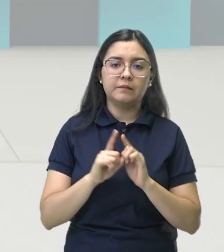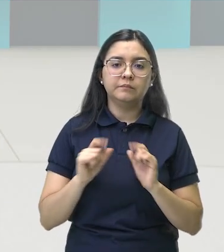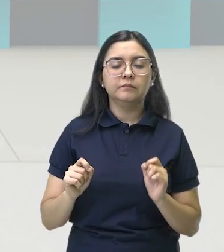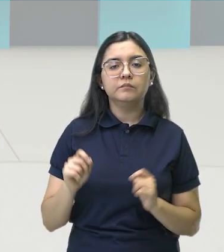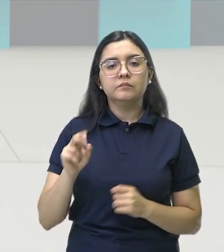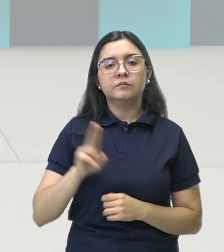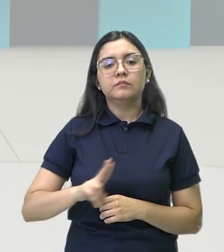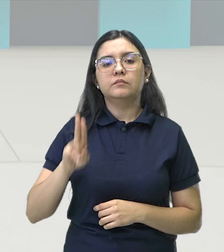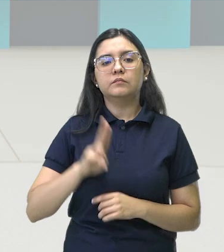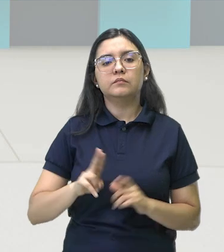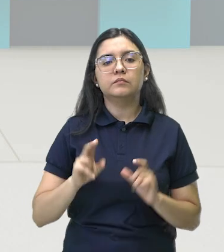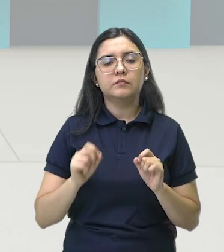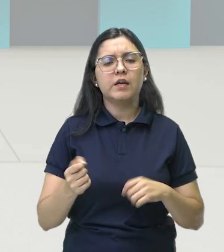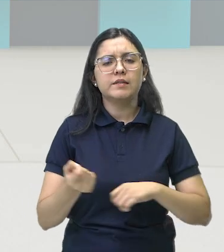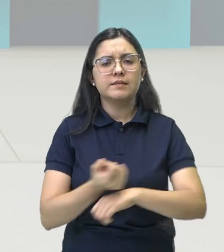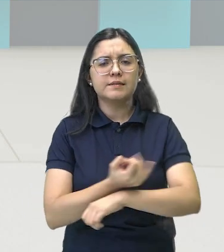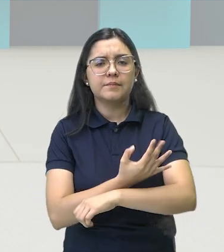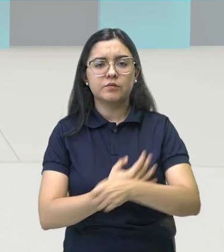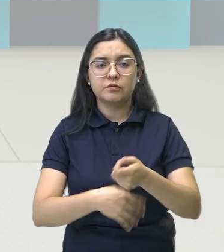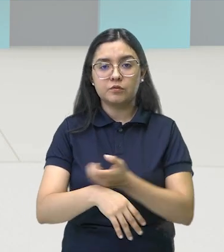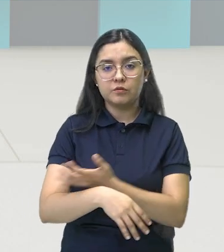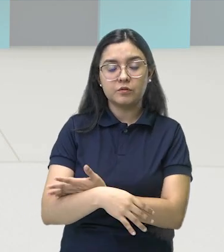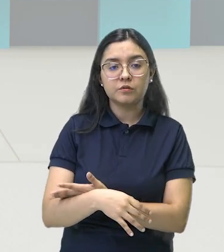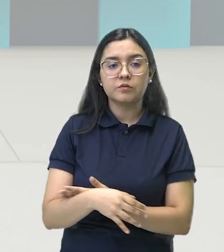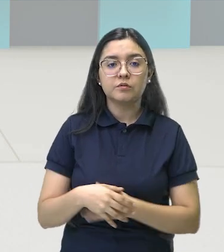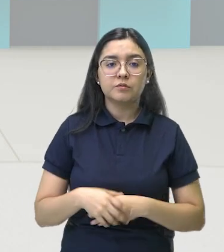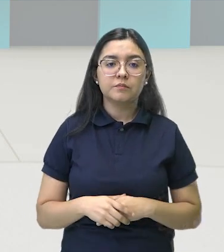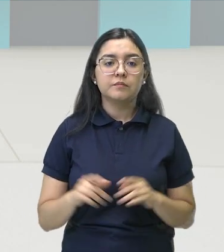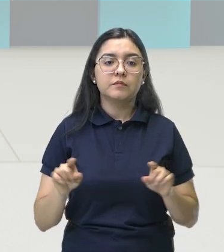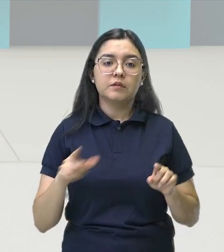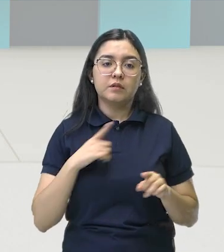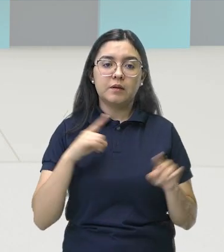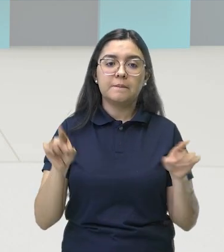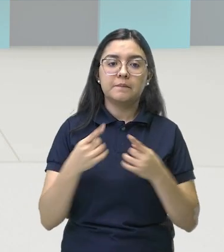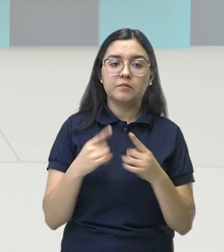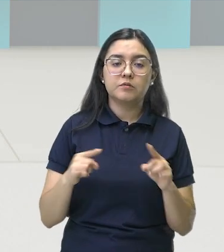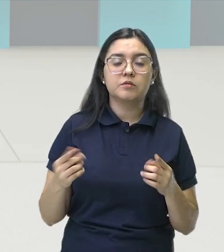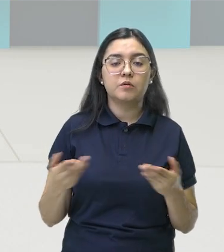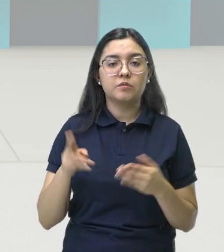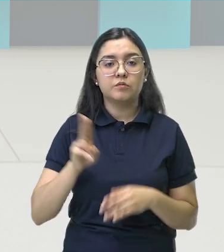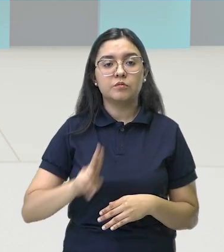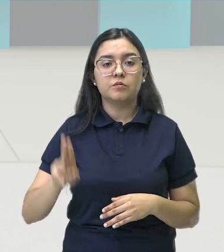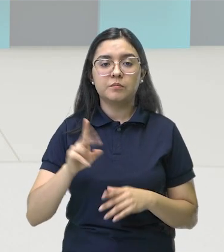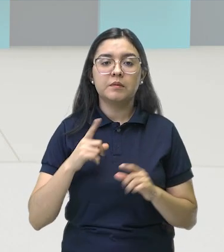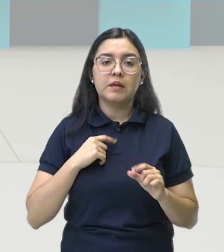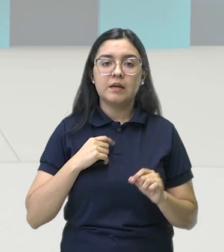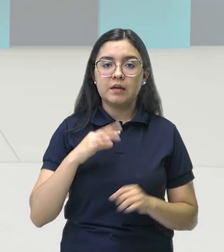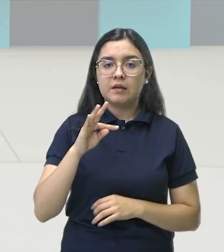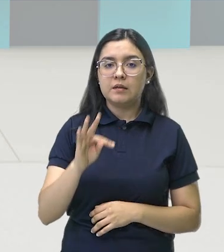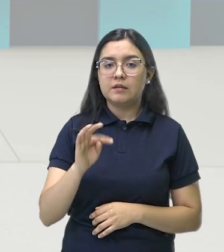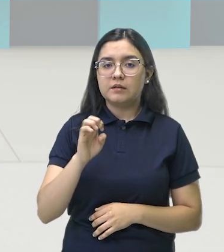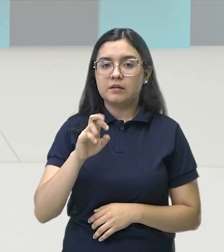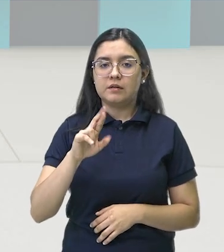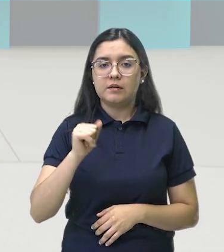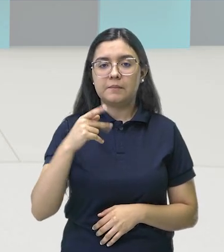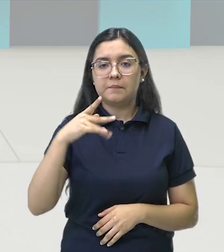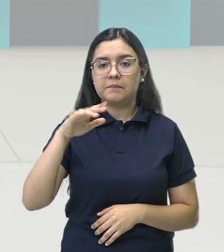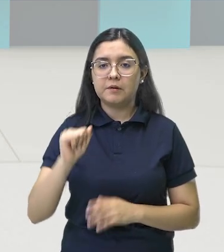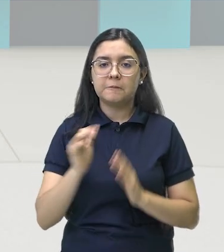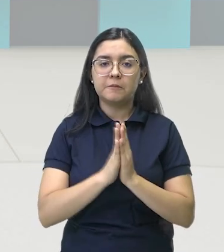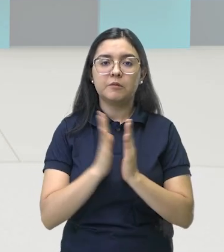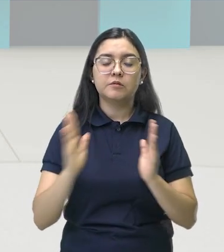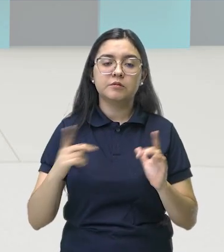colocar as emoções, nós temos música hoje que é utilizada para terapia, para processo